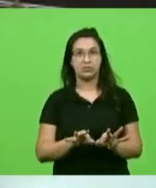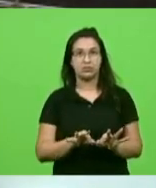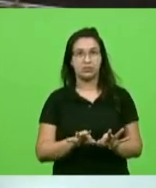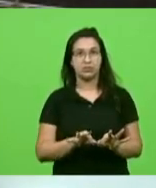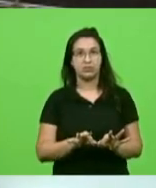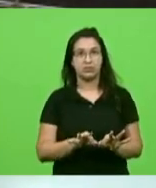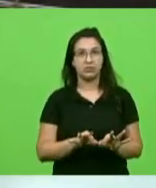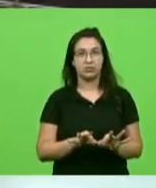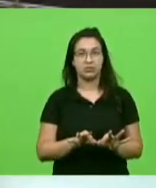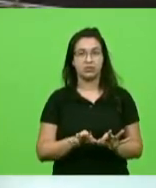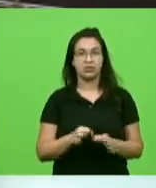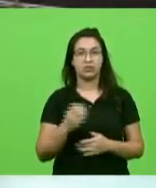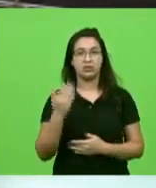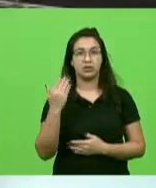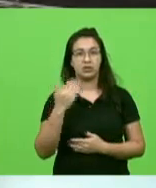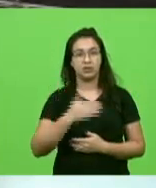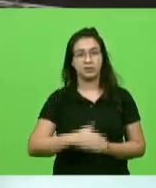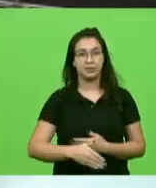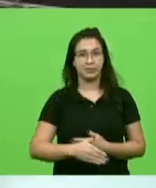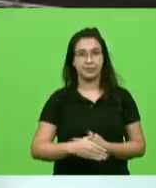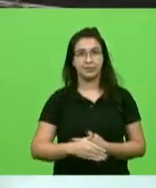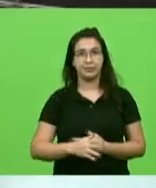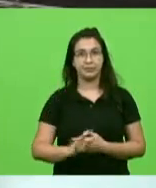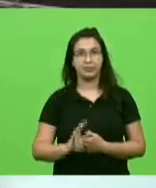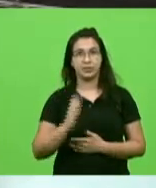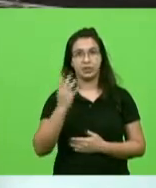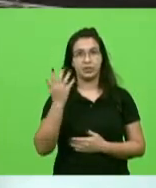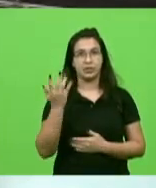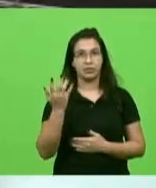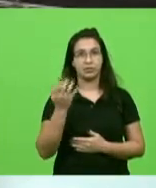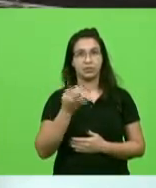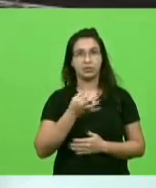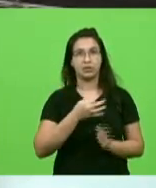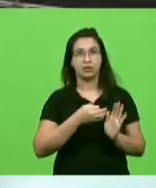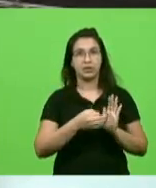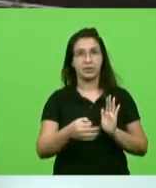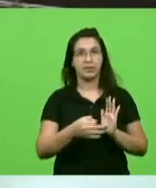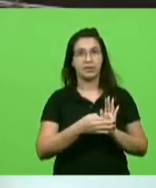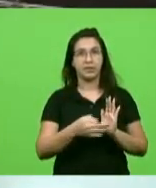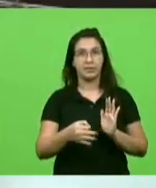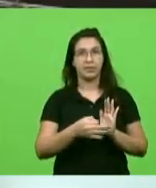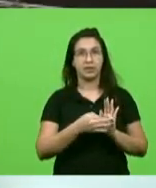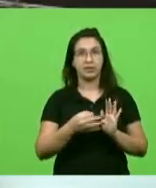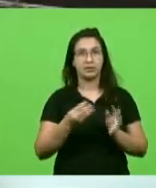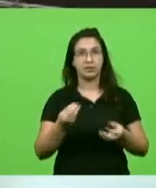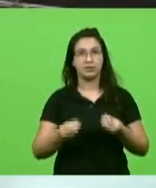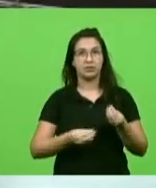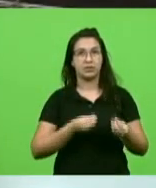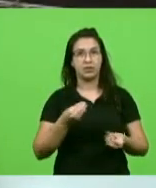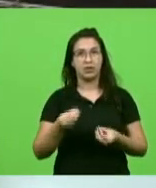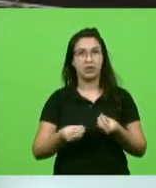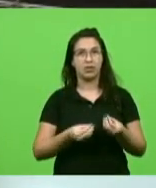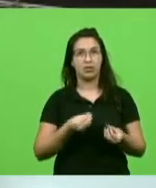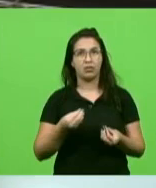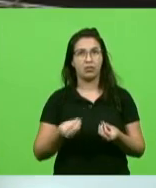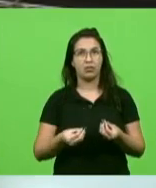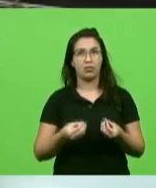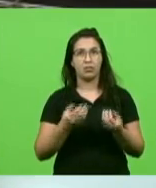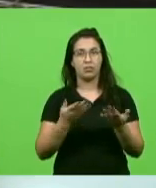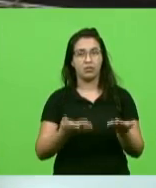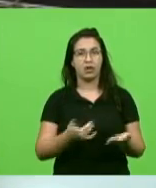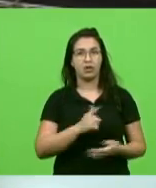é um grande probabilidade de acontecer este parecer que fica o